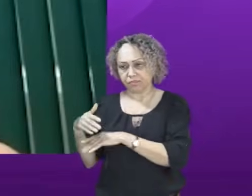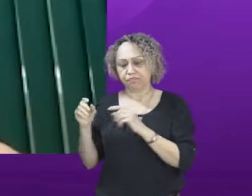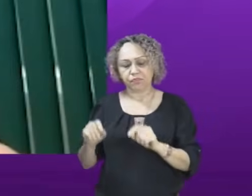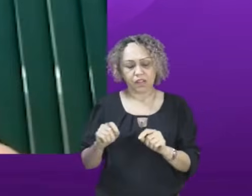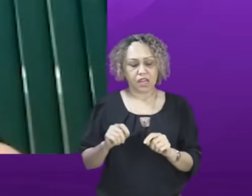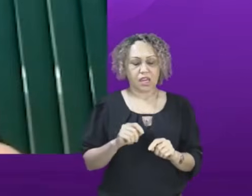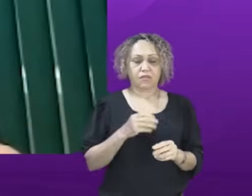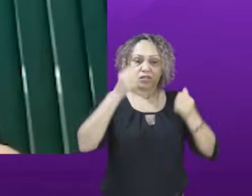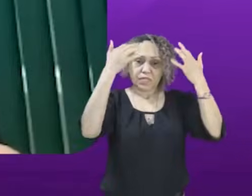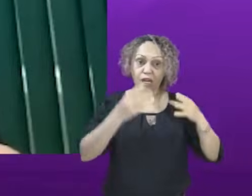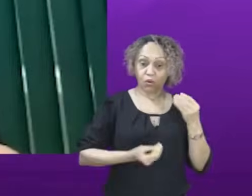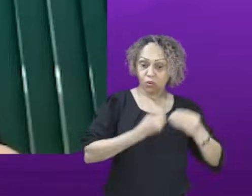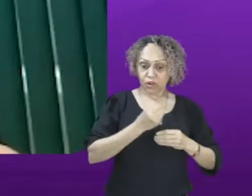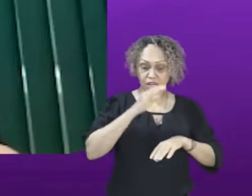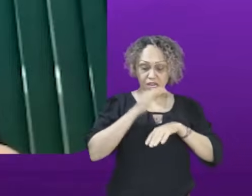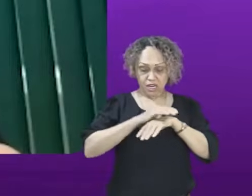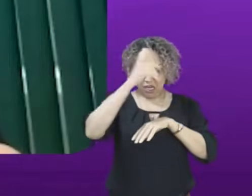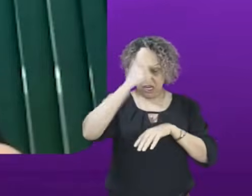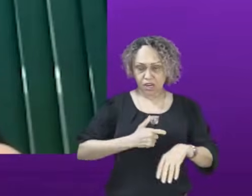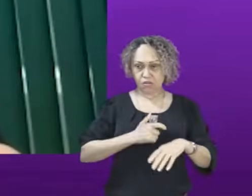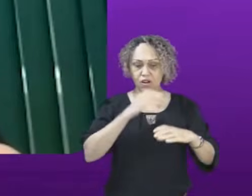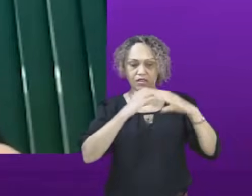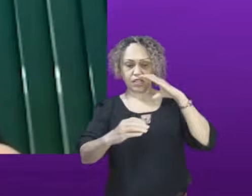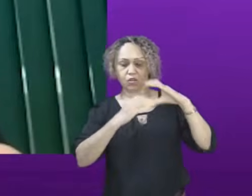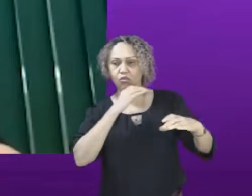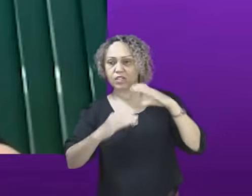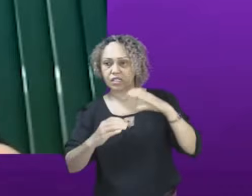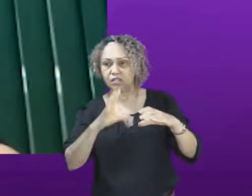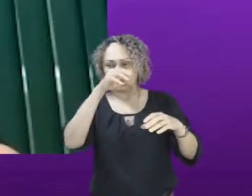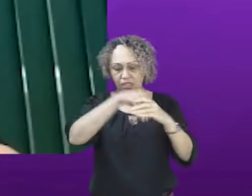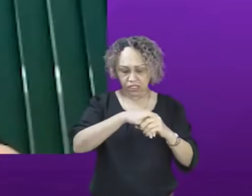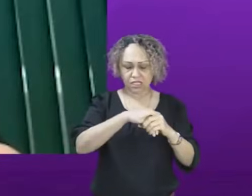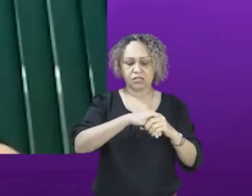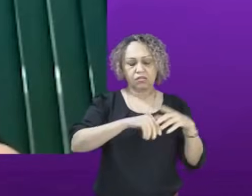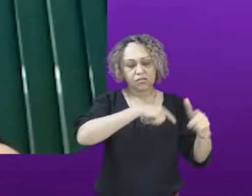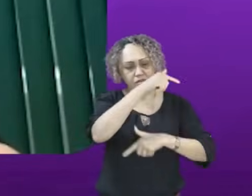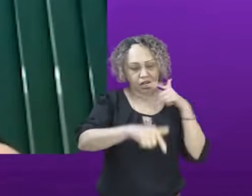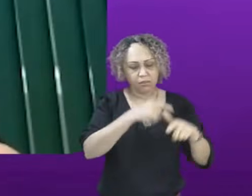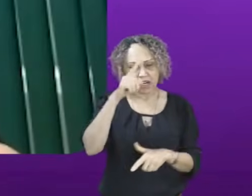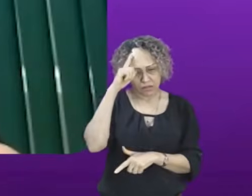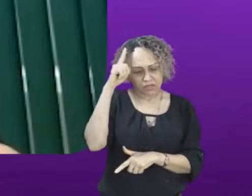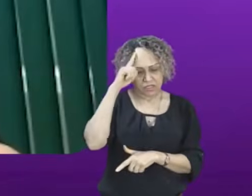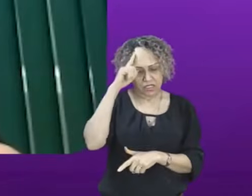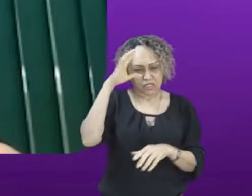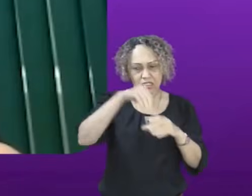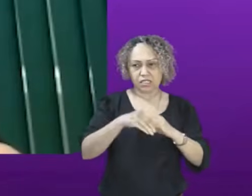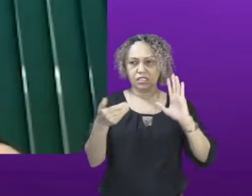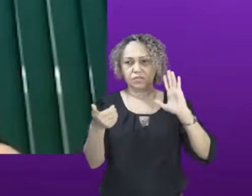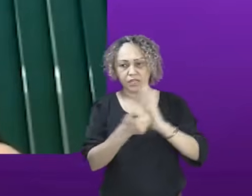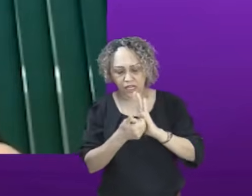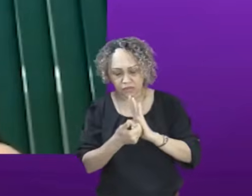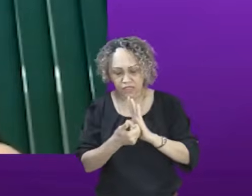fazem também, aqui numa questão mais do trabalho mesmo do dia a dia, dentro da Câmara dos Deputados,